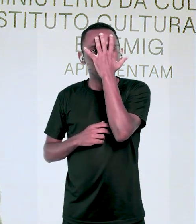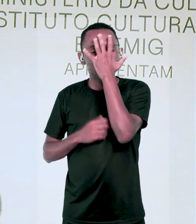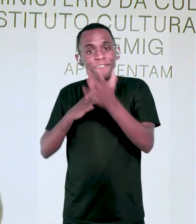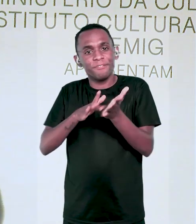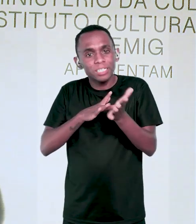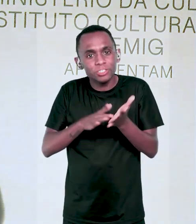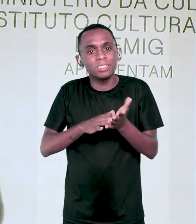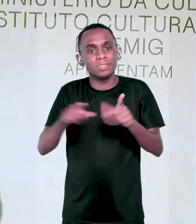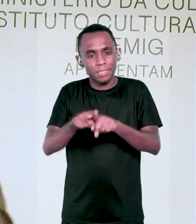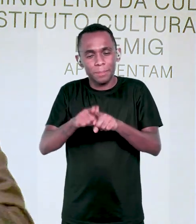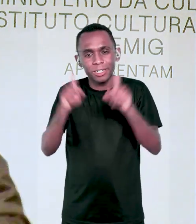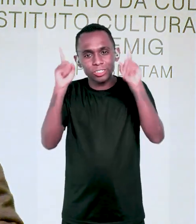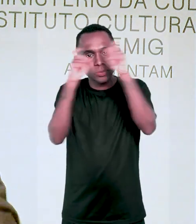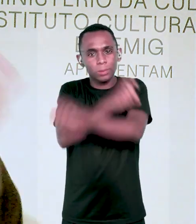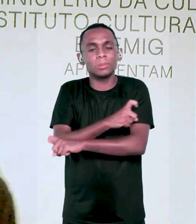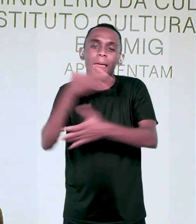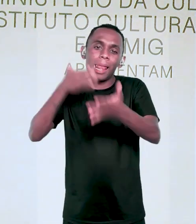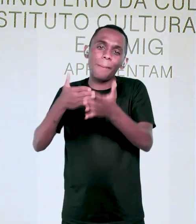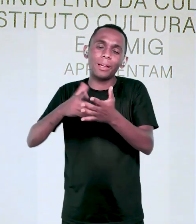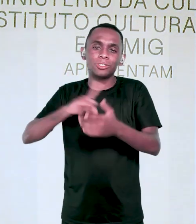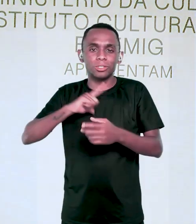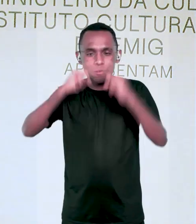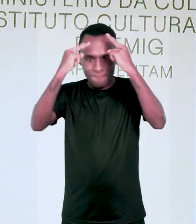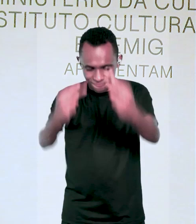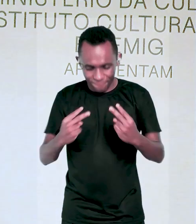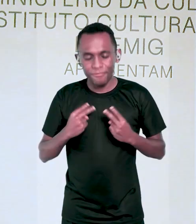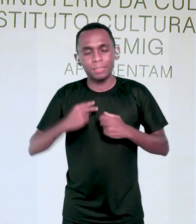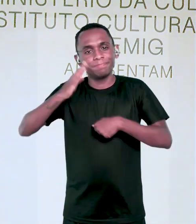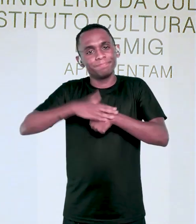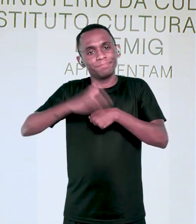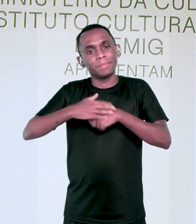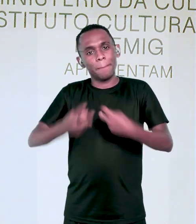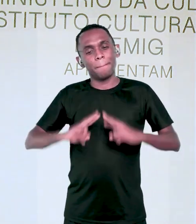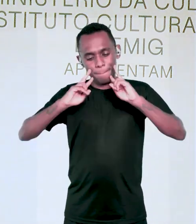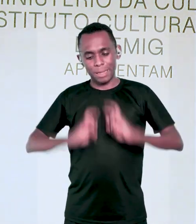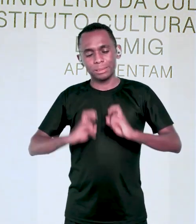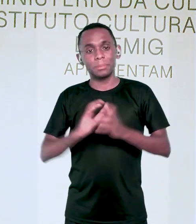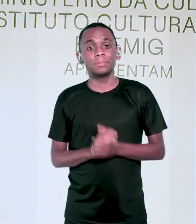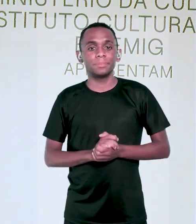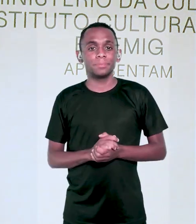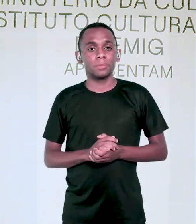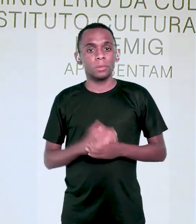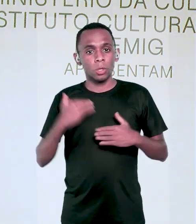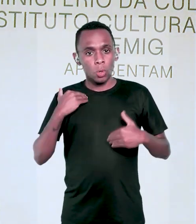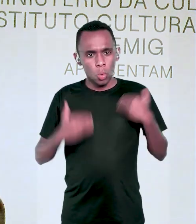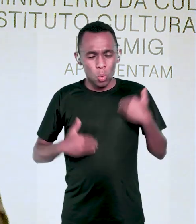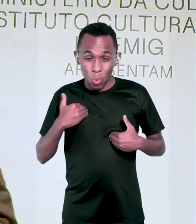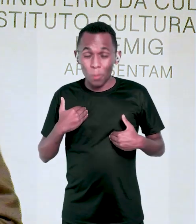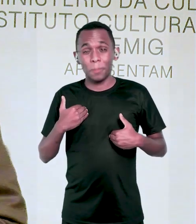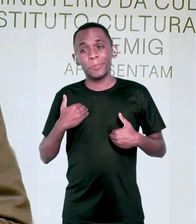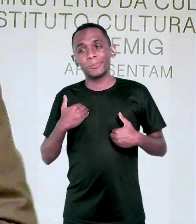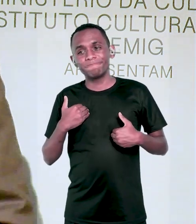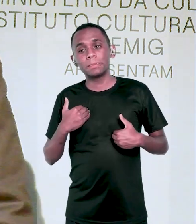interdependência com esses outros corpos mas nós não temos uma estratégia de interrogação ora a